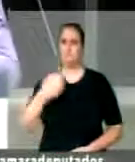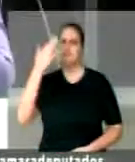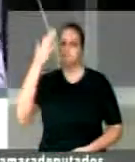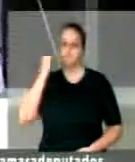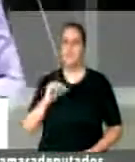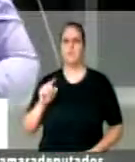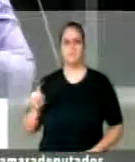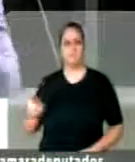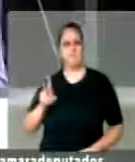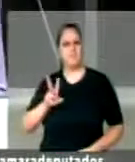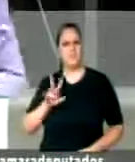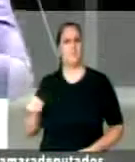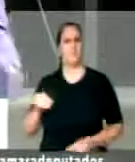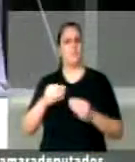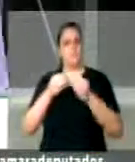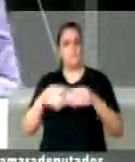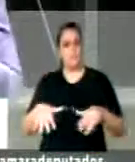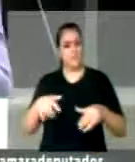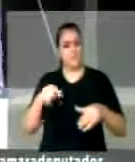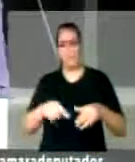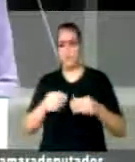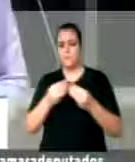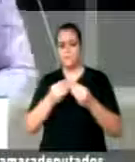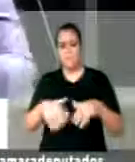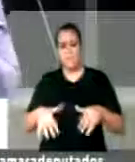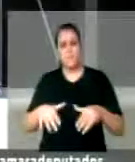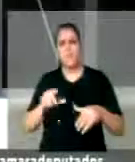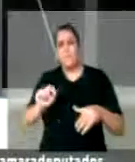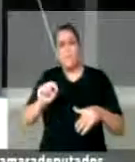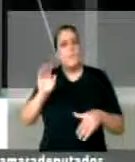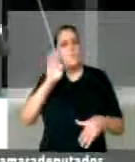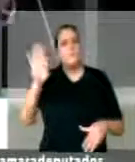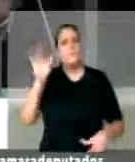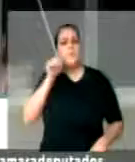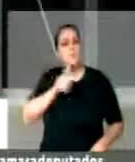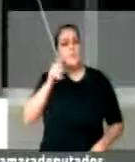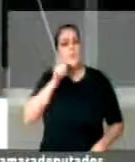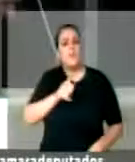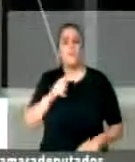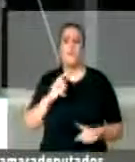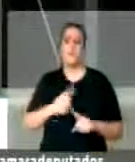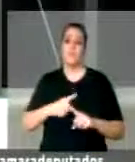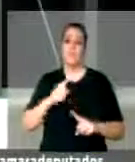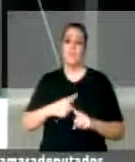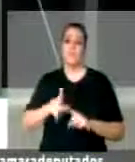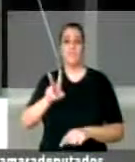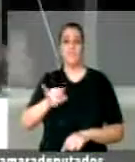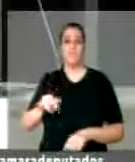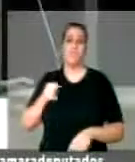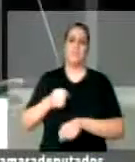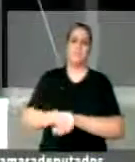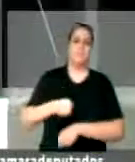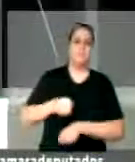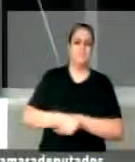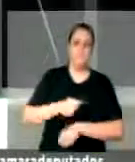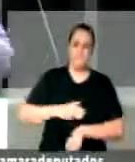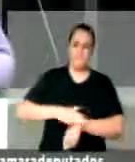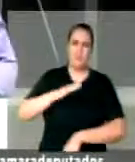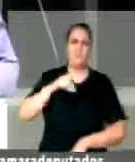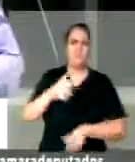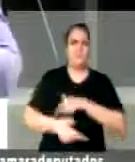prejudica, e quando eu digo que prejudica muito mais a mulher, porque ela aumenta a jornada de trabalho,